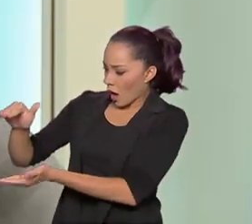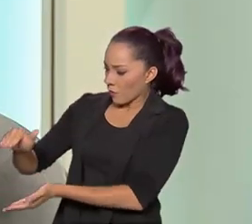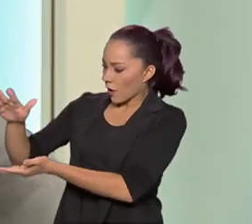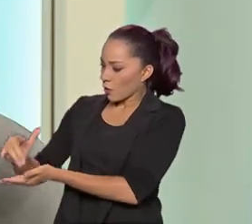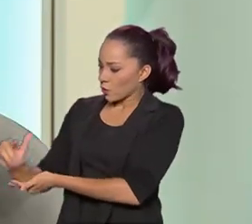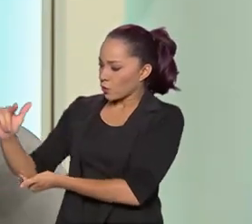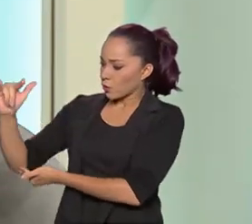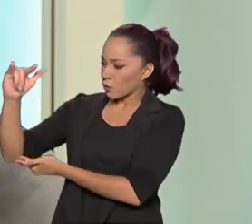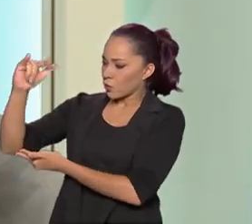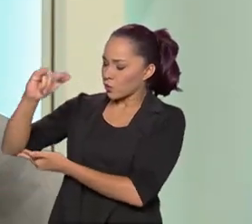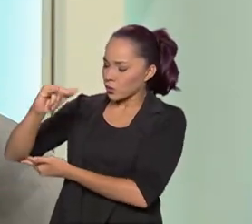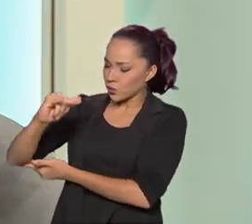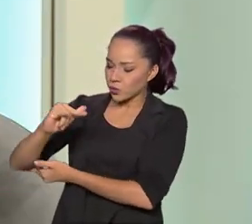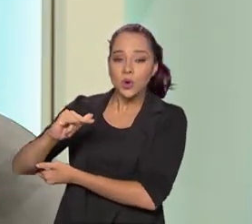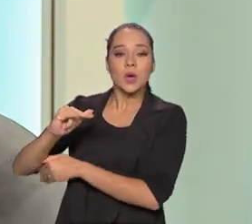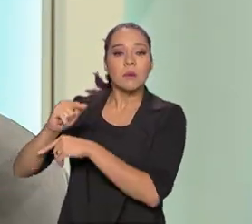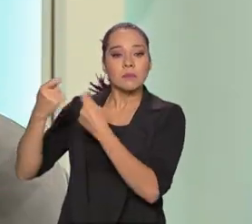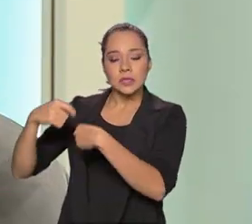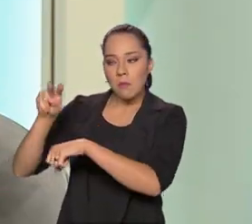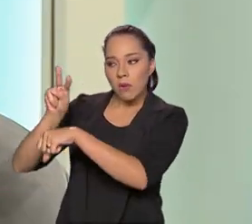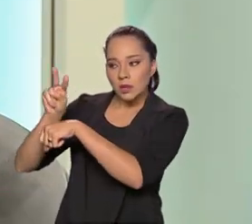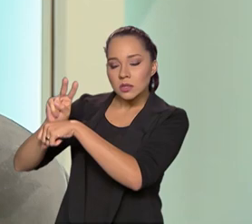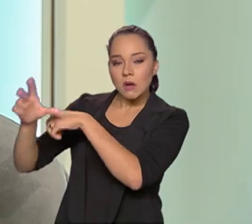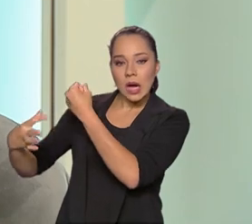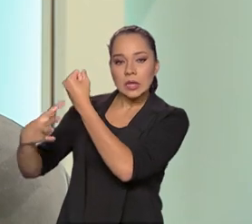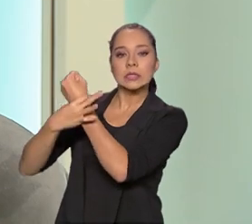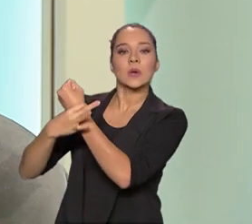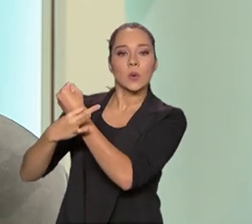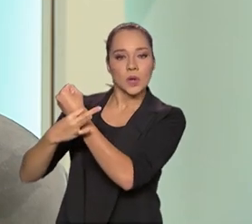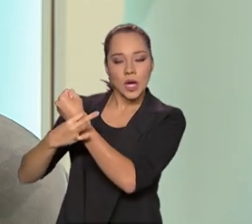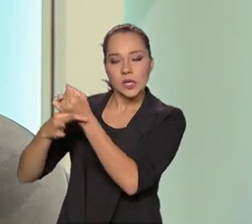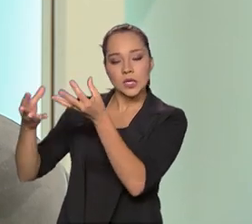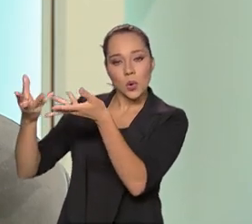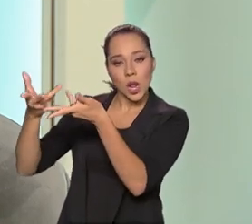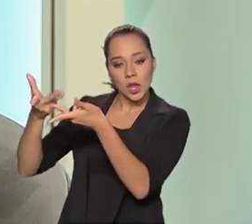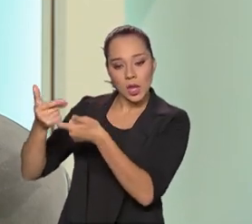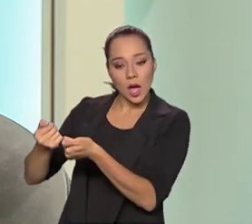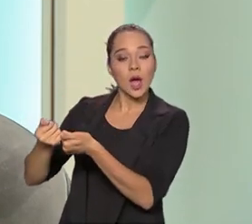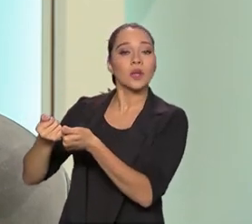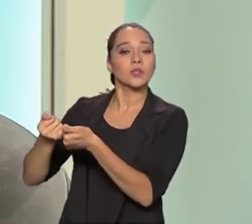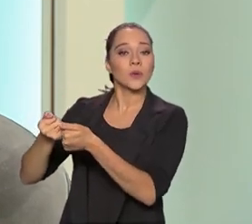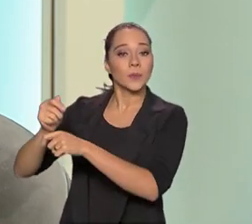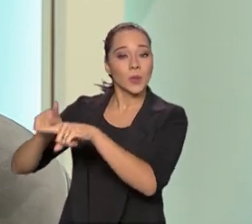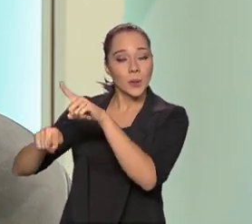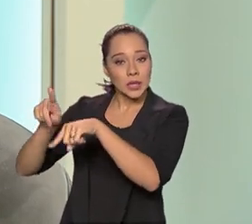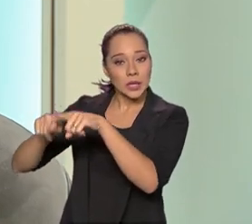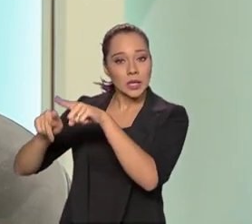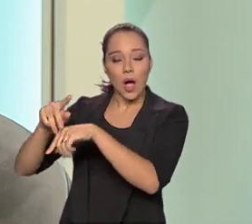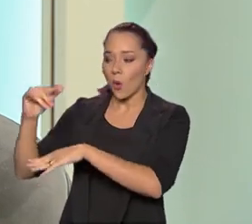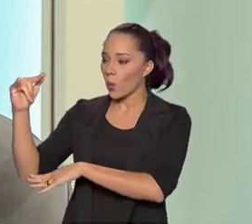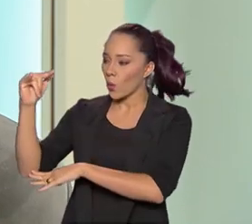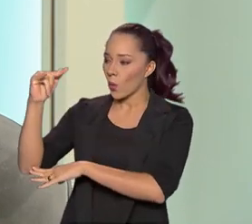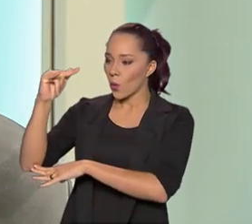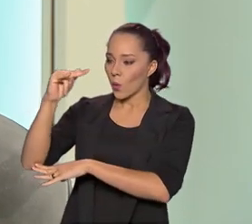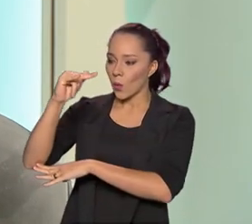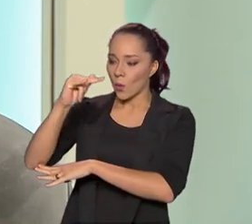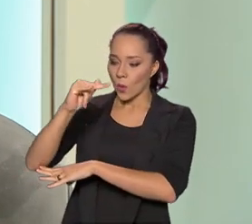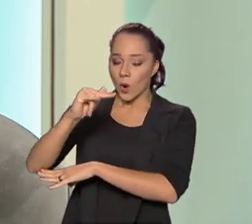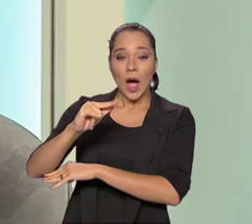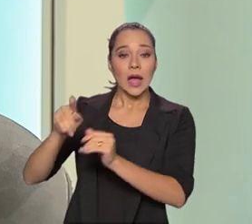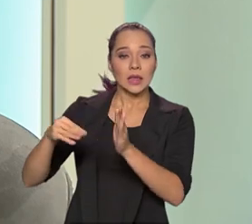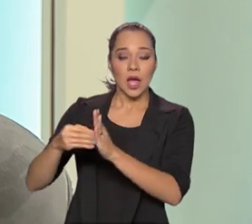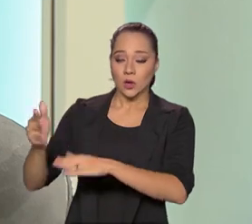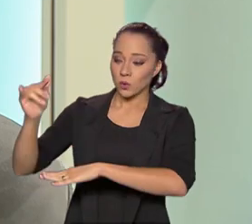as necessidades de proteção e garantia da segurança, da qualidade do material que é transportado, até